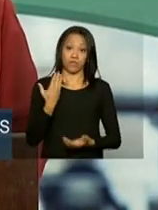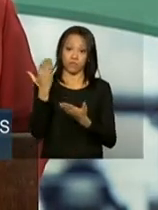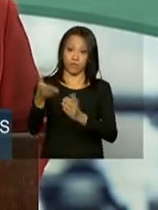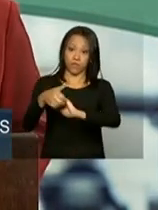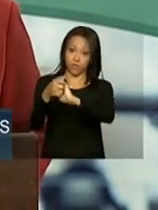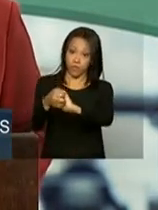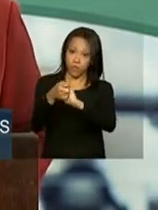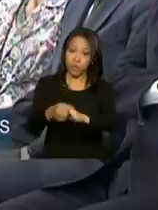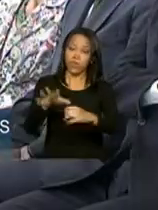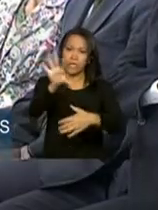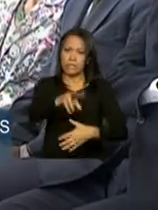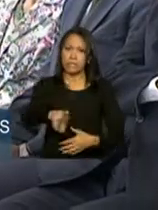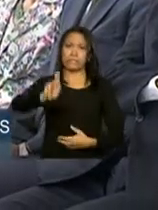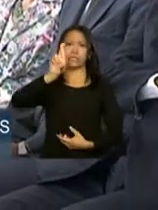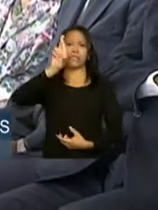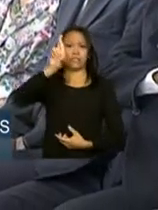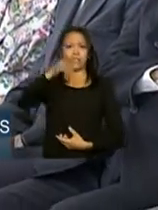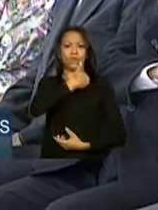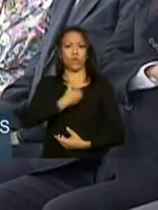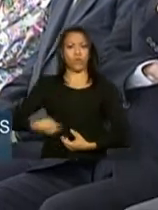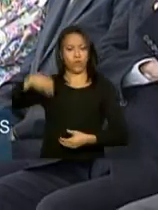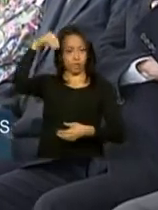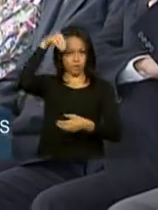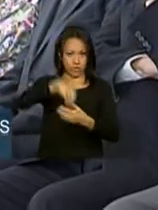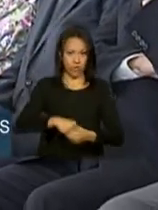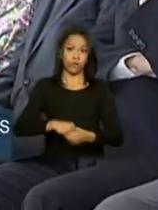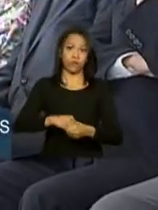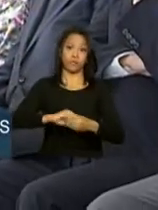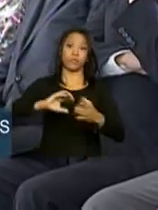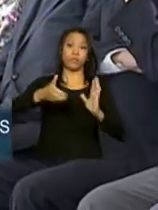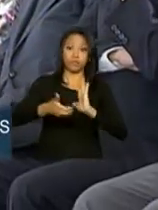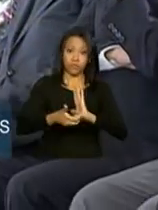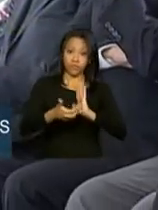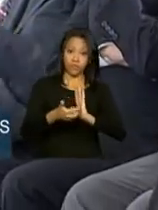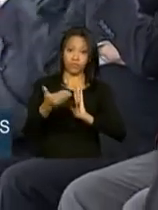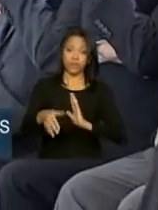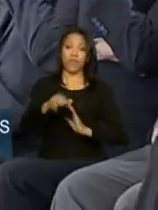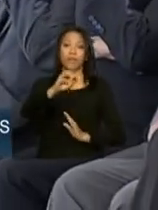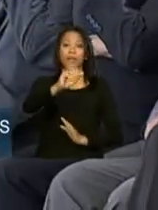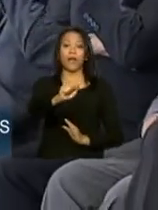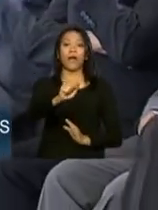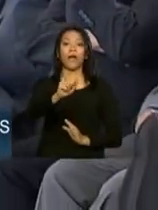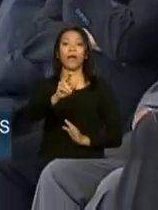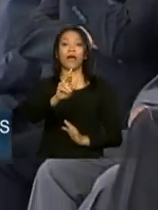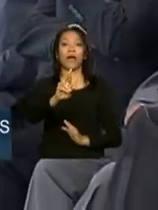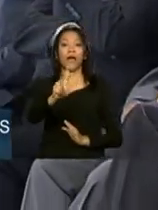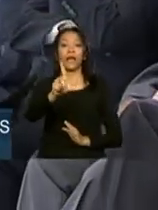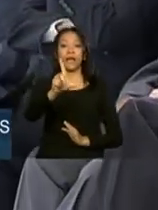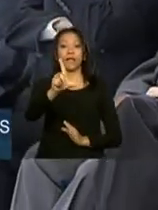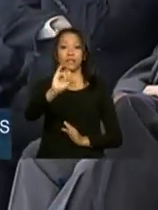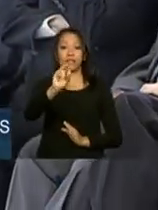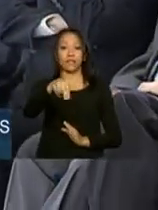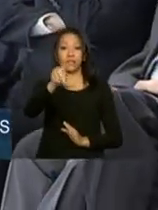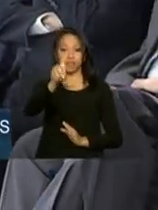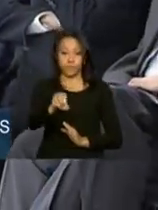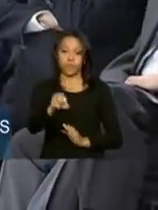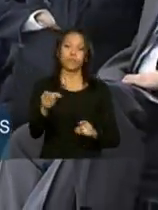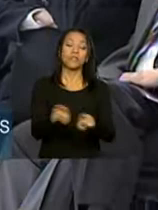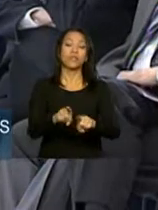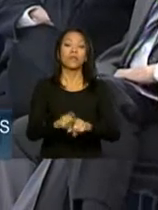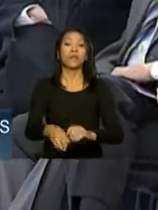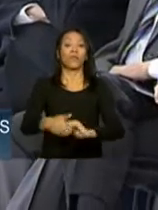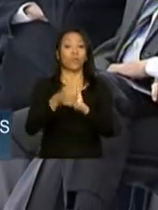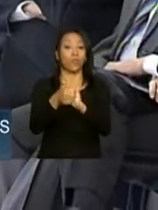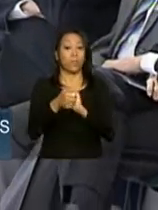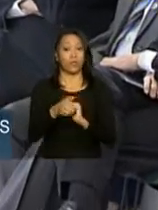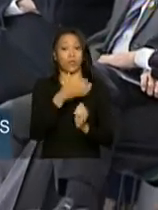nosso líder do governo na Câmara dos Deputados, Arlindo Chinaglia. Queria cumprimentar os